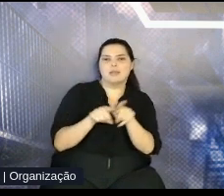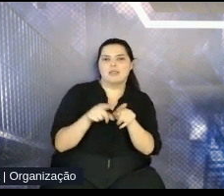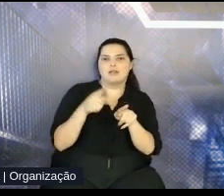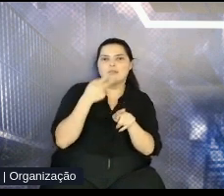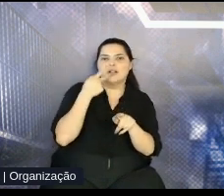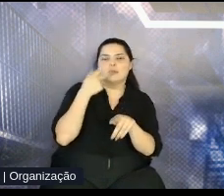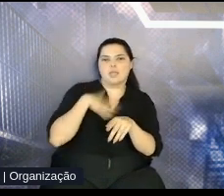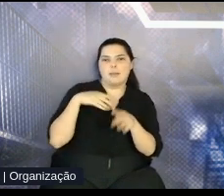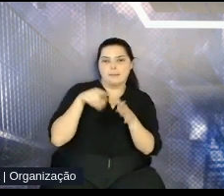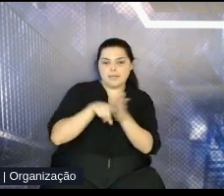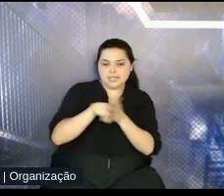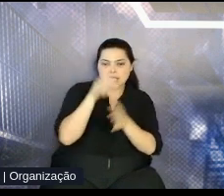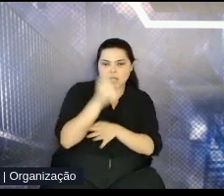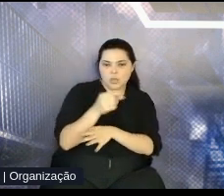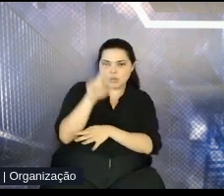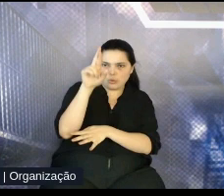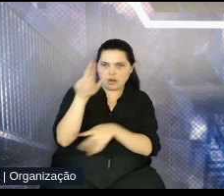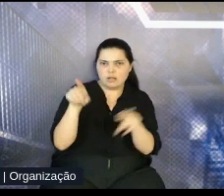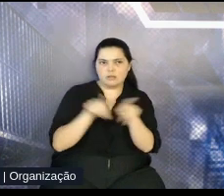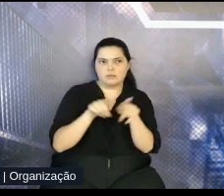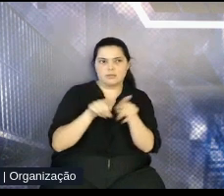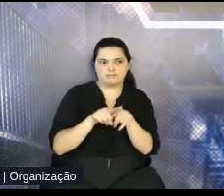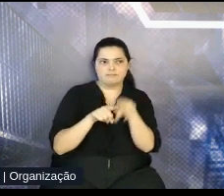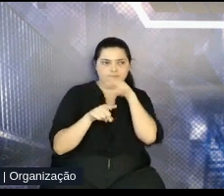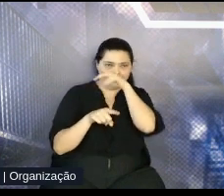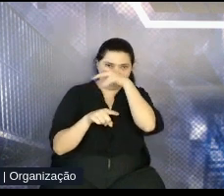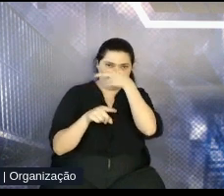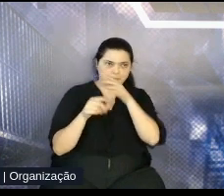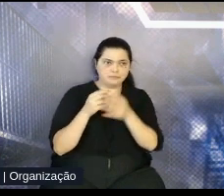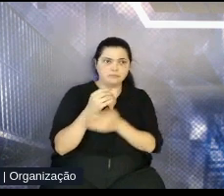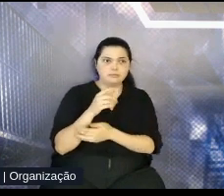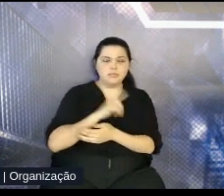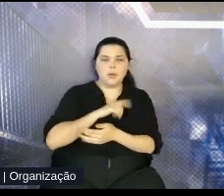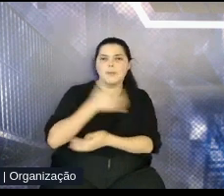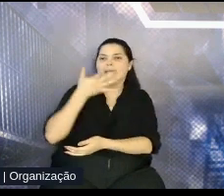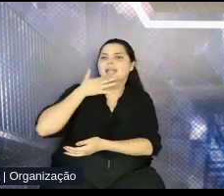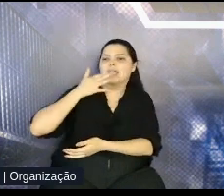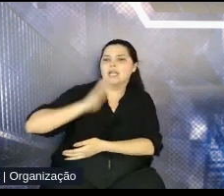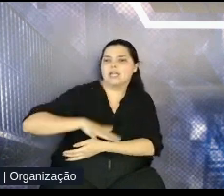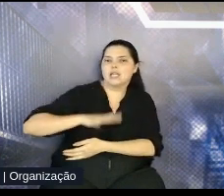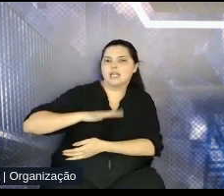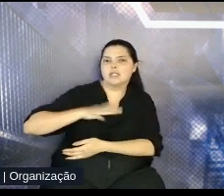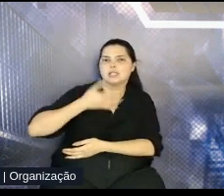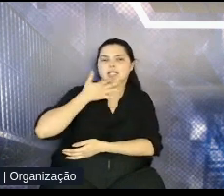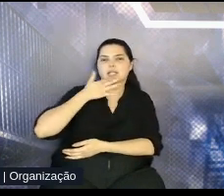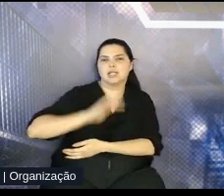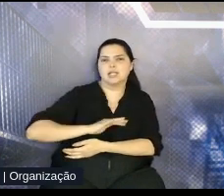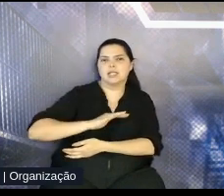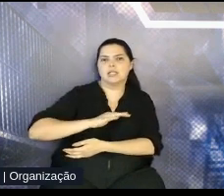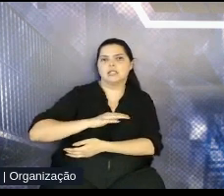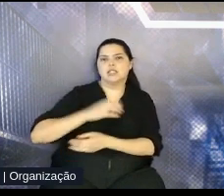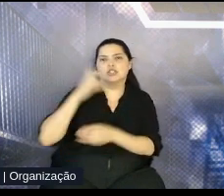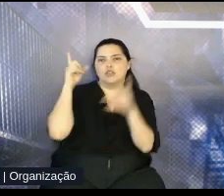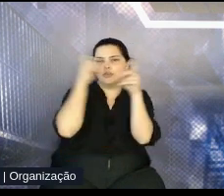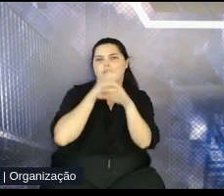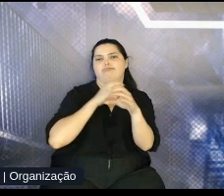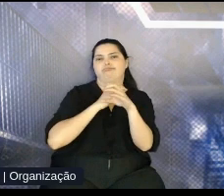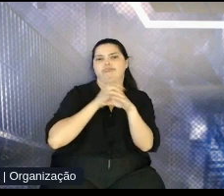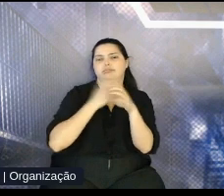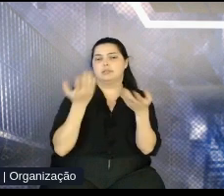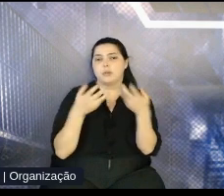doutorado nessa frente, né? Então, se eu pego uma criança que tem dificuldade de comunicação ali, e eu